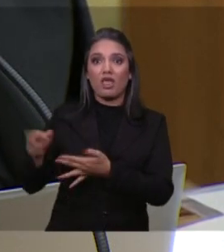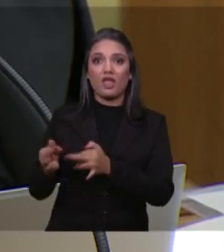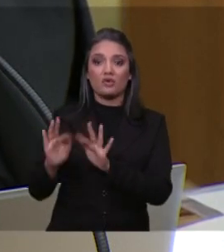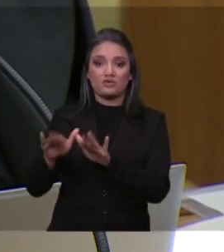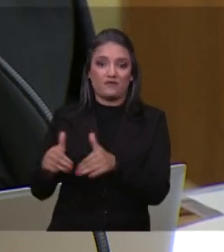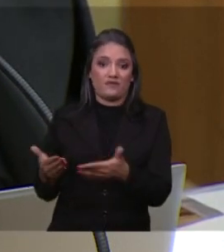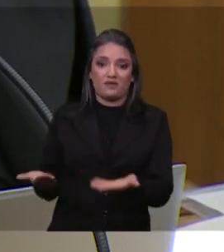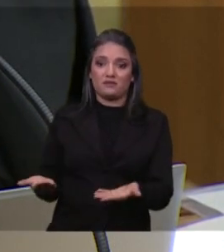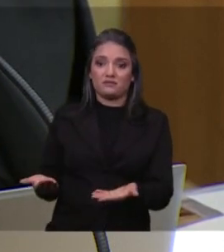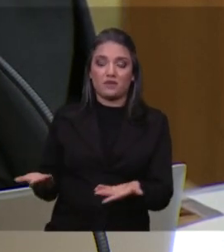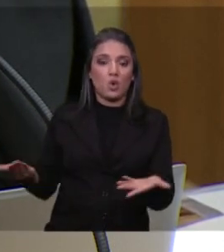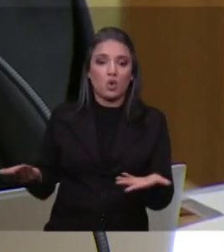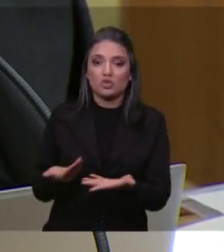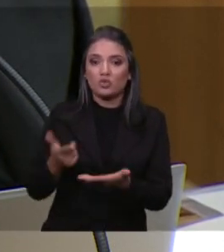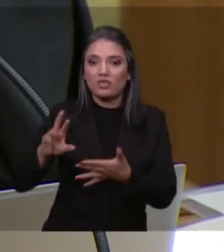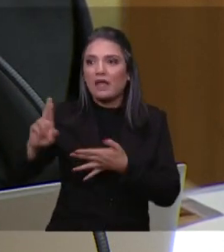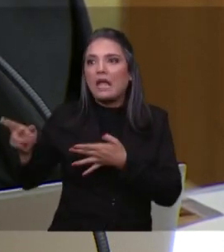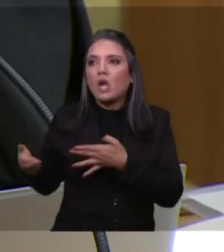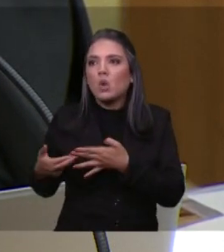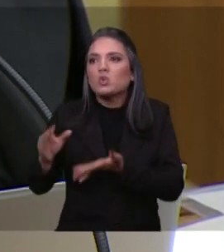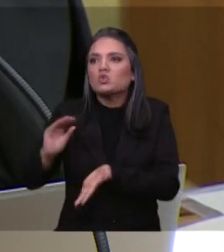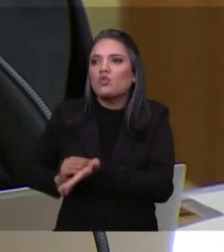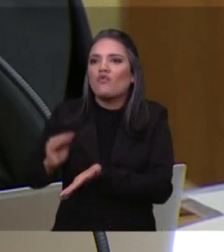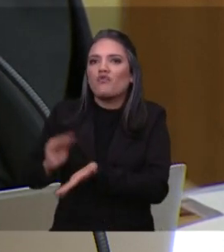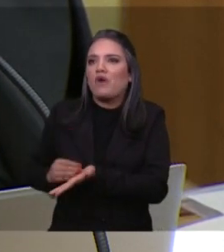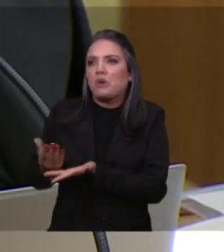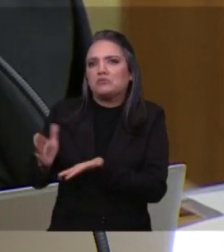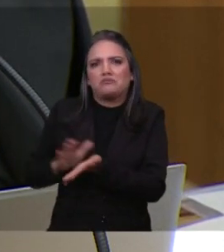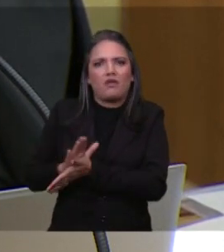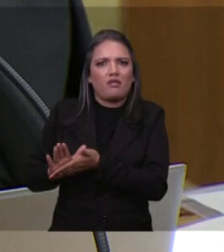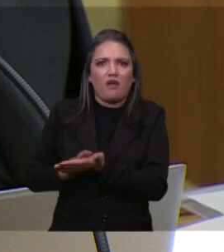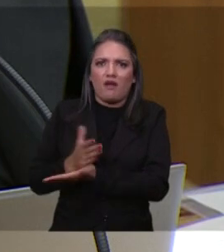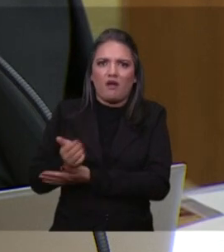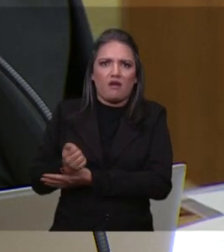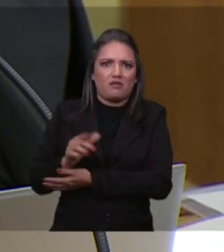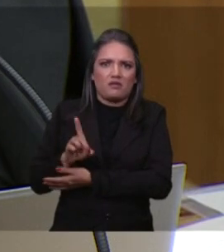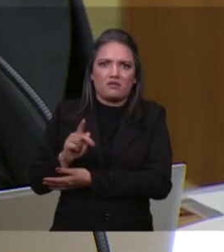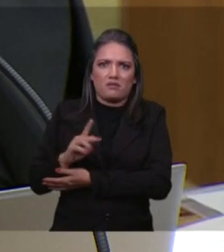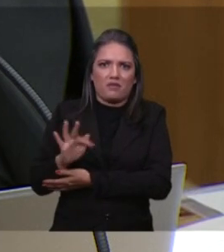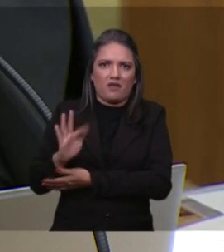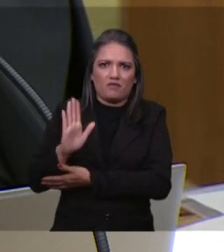não temos hoje um recurso pendente na DPF.